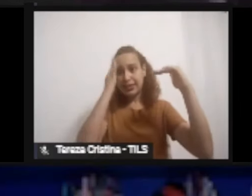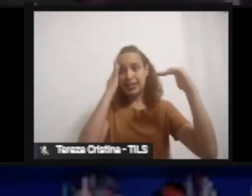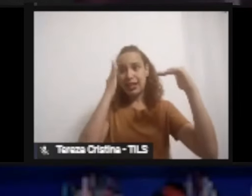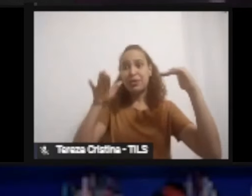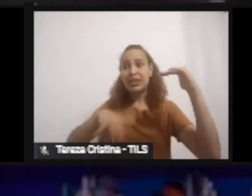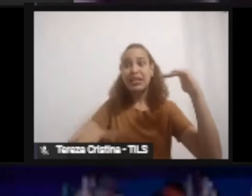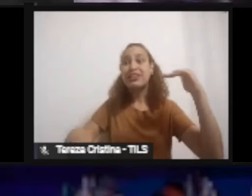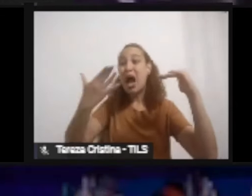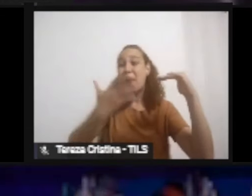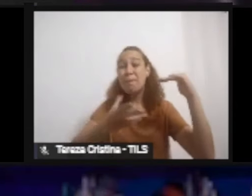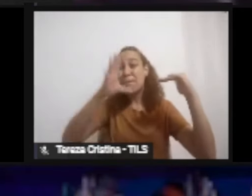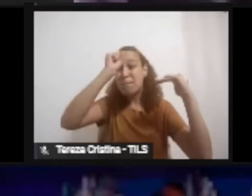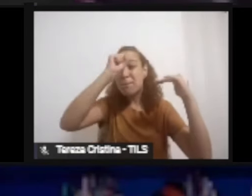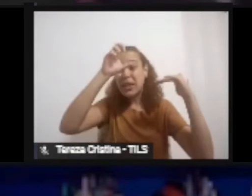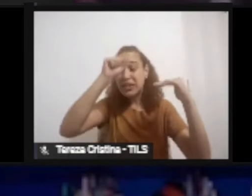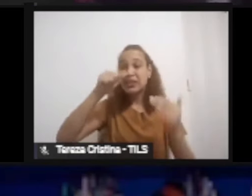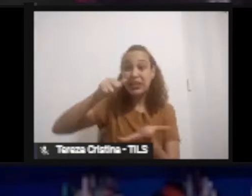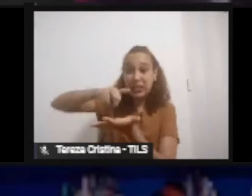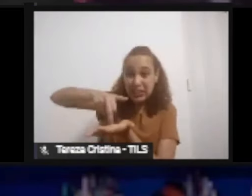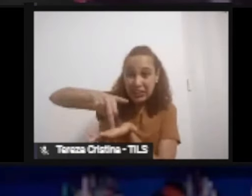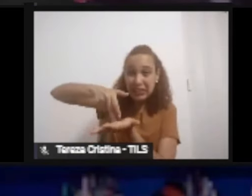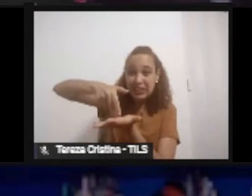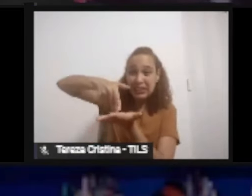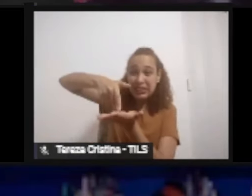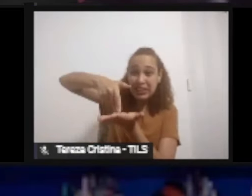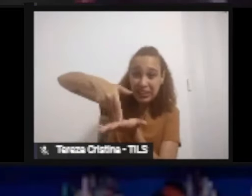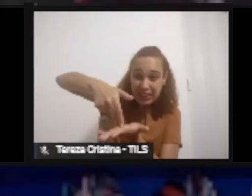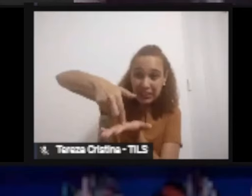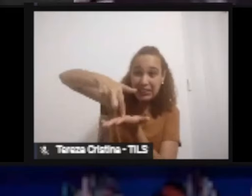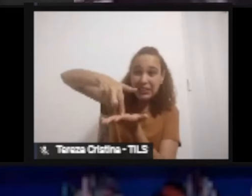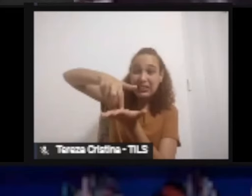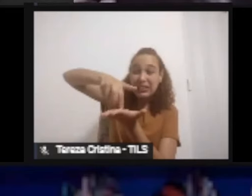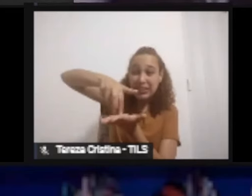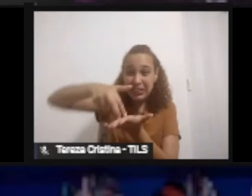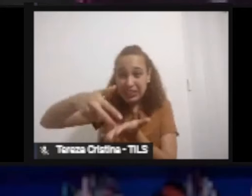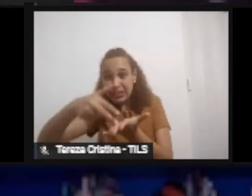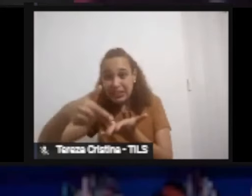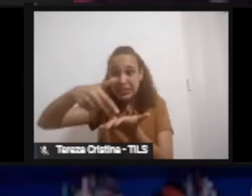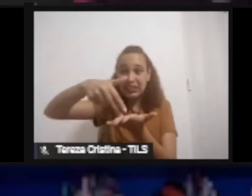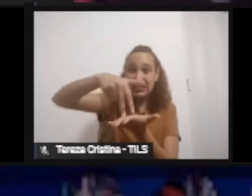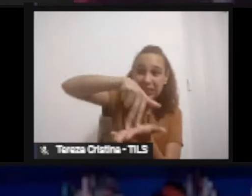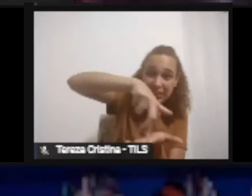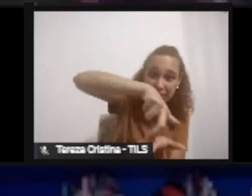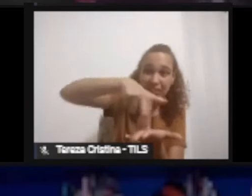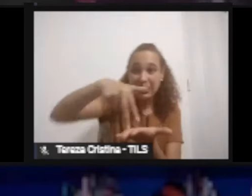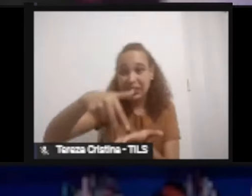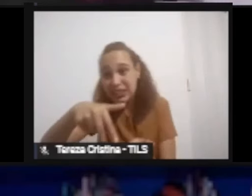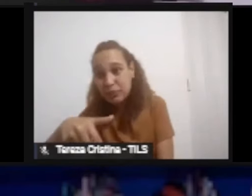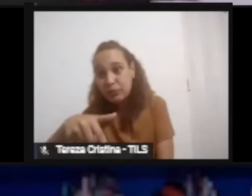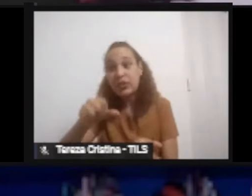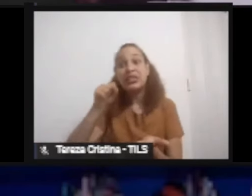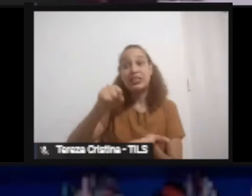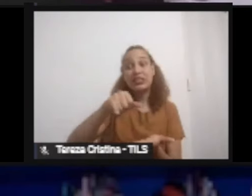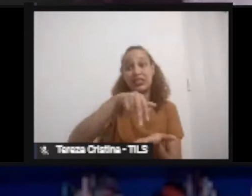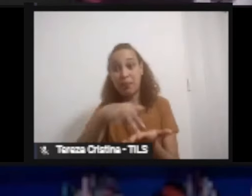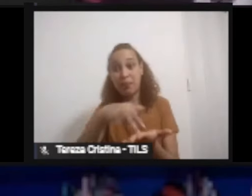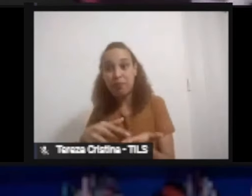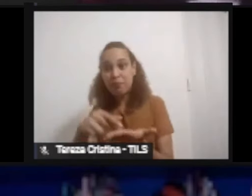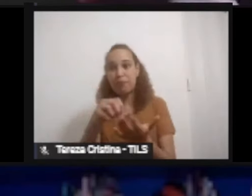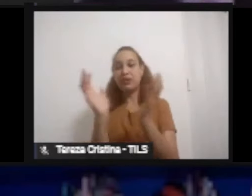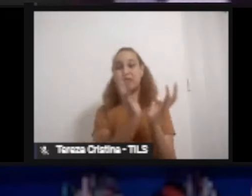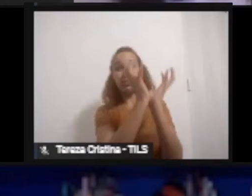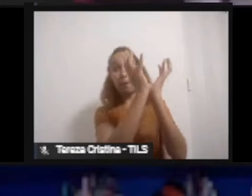gente? Ela ainda está desenvolvendo a coordenação motora. Então, se ela esbarrar na estante e quebrar o vaso, claro, pode ser um vaso que você